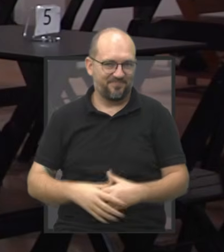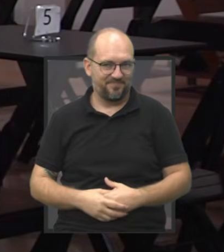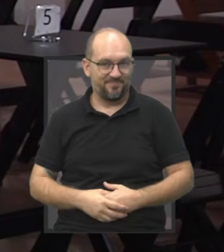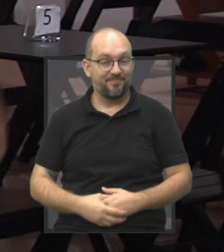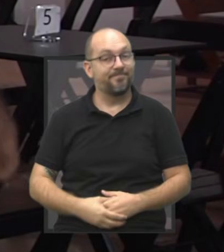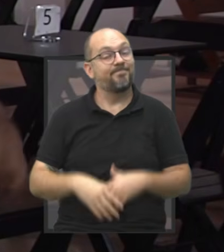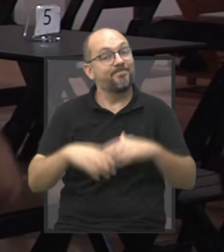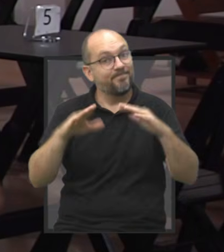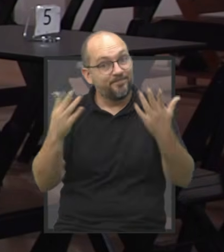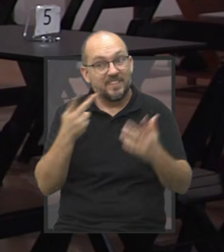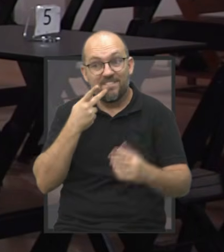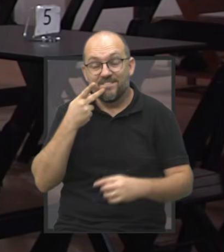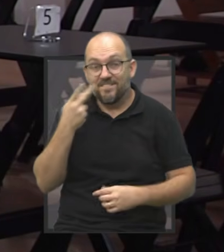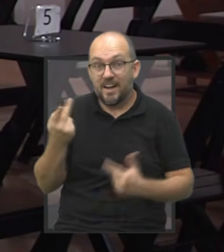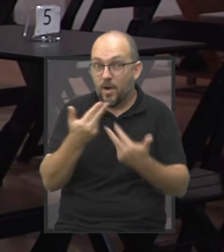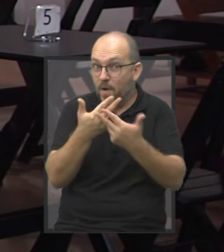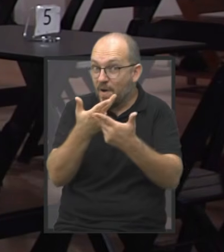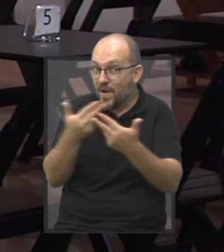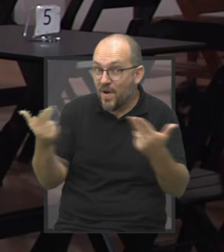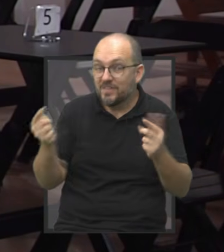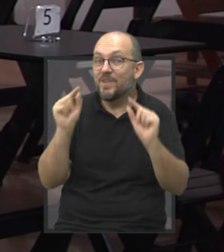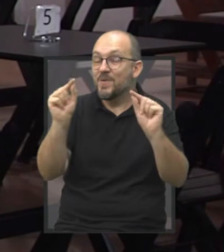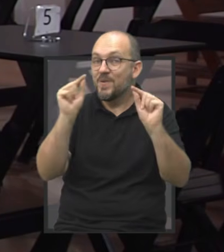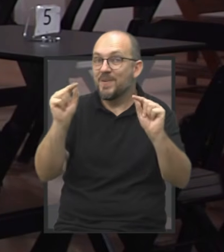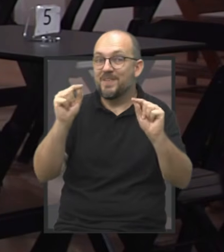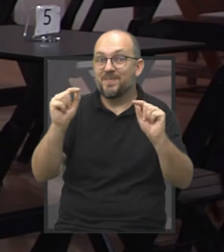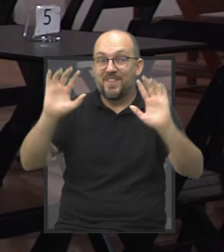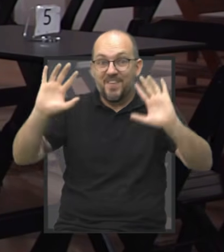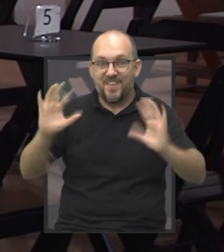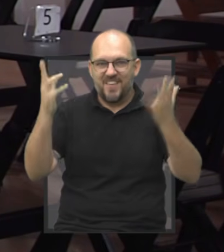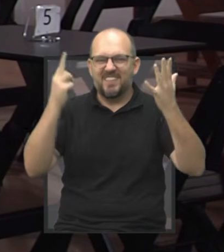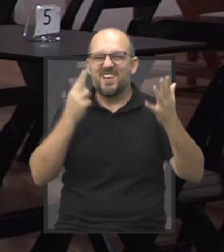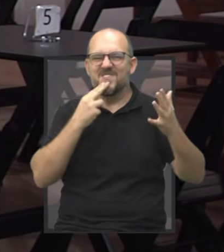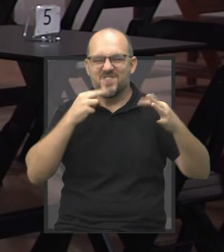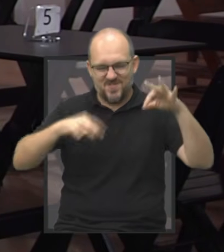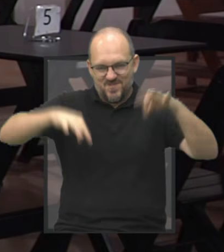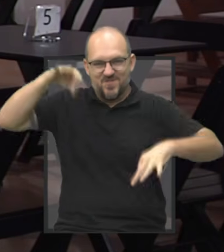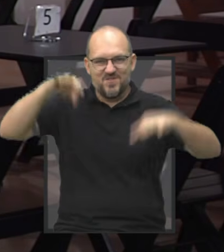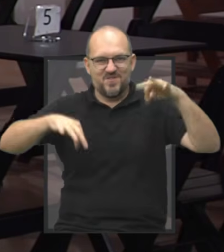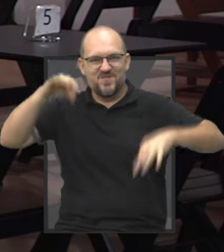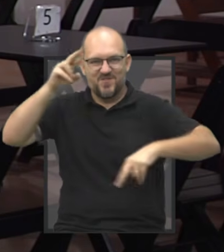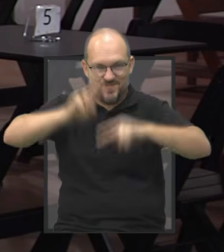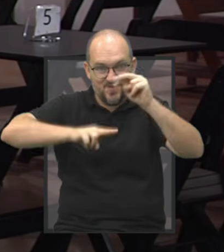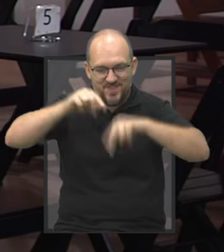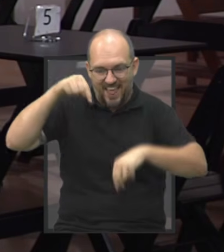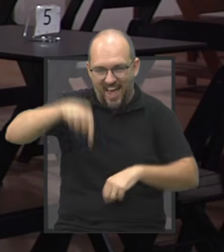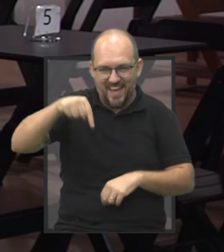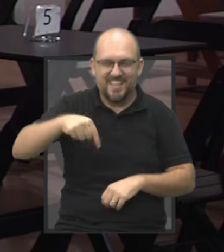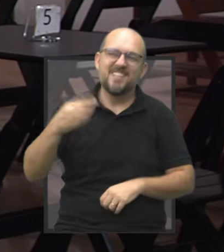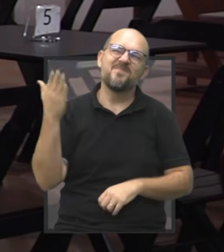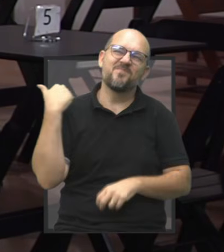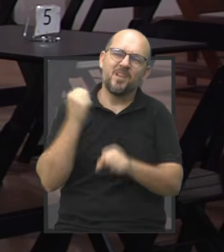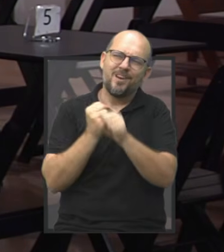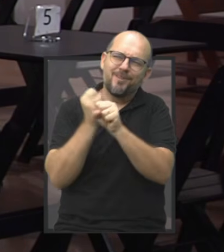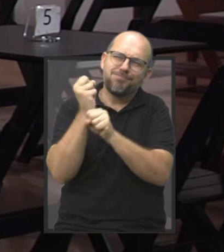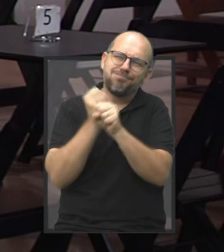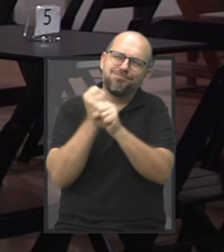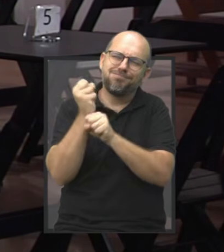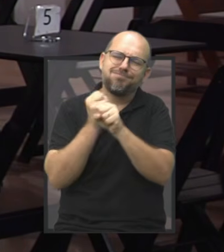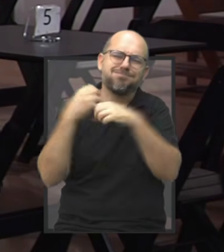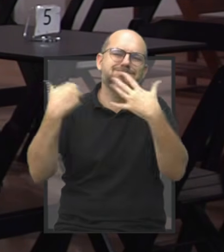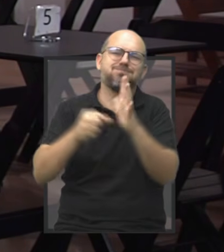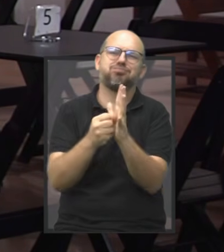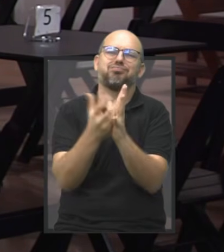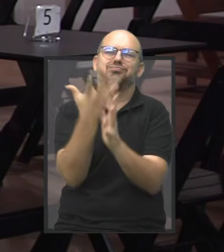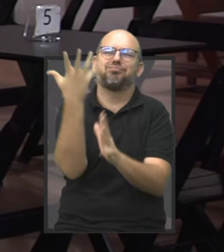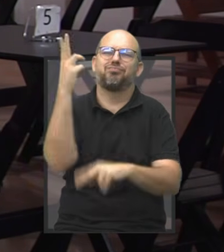E por sinal, falar de uma coisa, as festas juninas daqui, que eu fiz com aqueles montes de